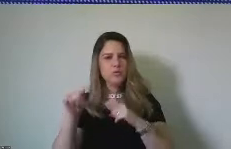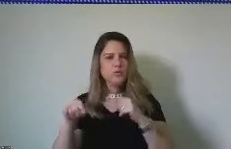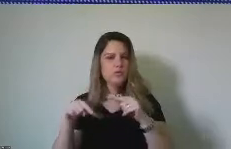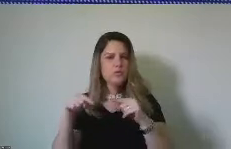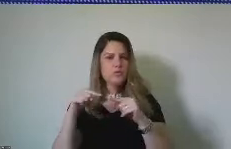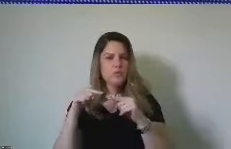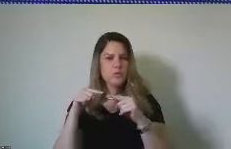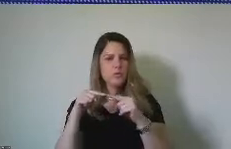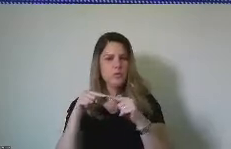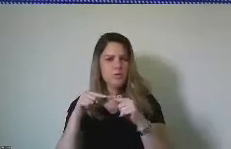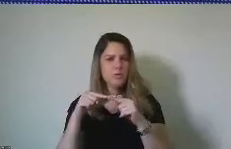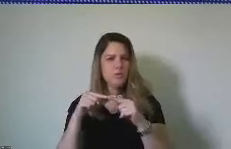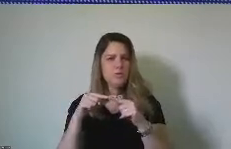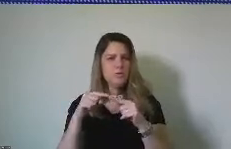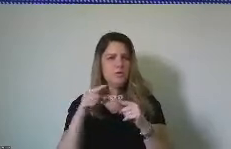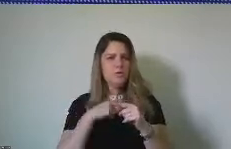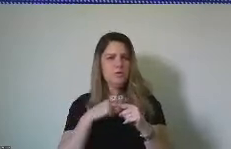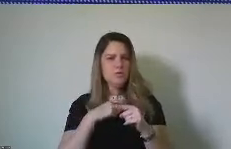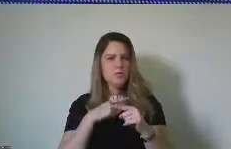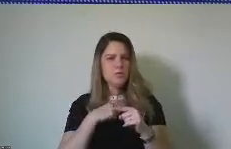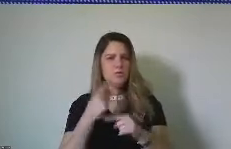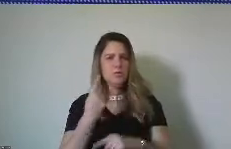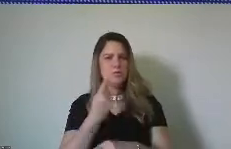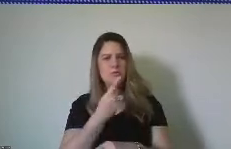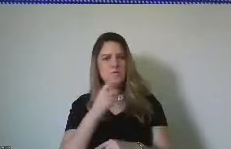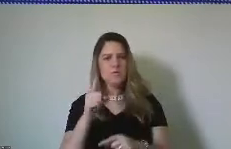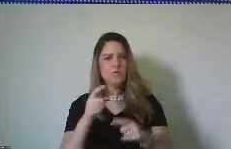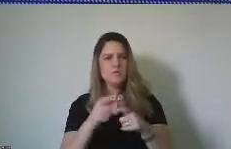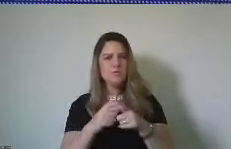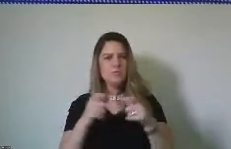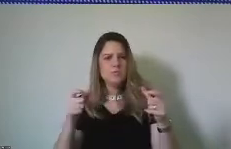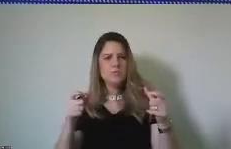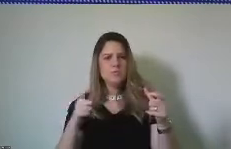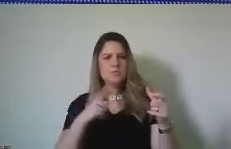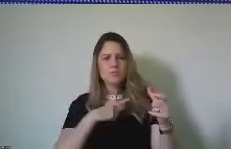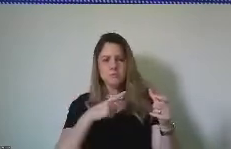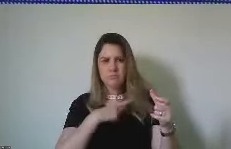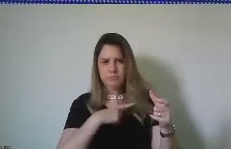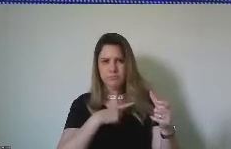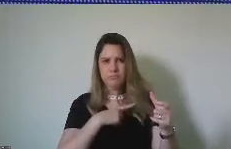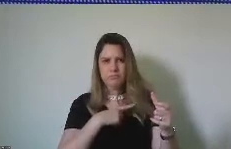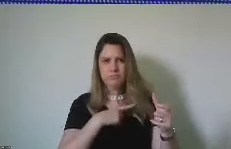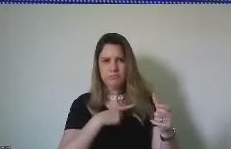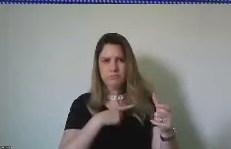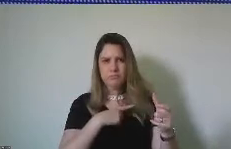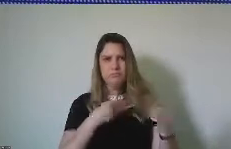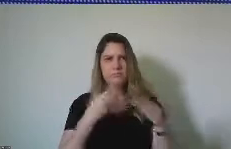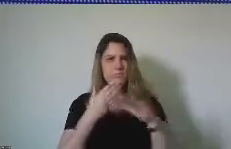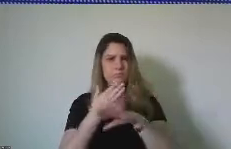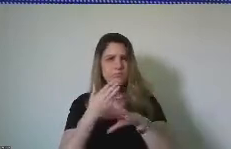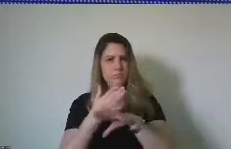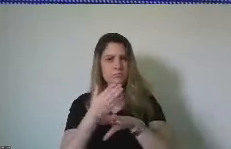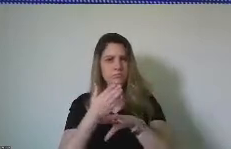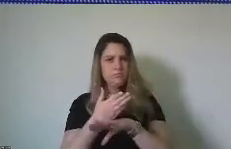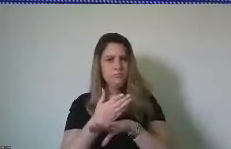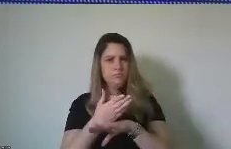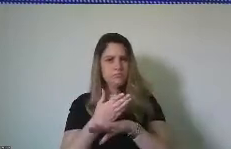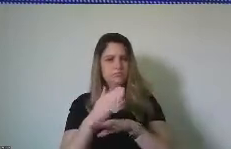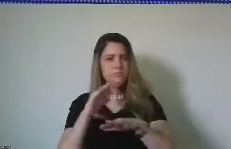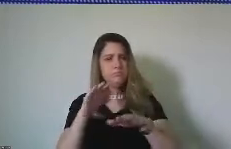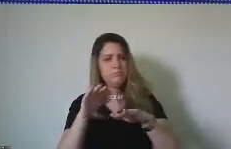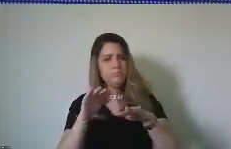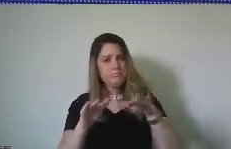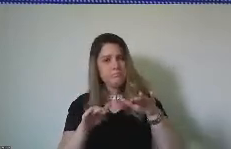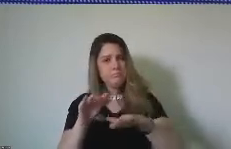acredito que no último leilão a gente teve uma uma participação bem relevante né de